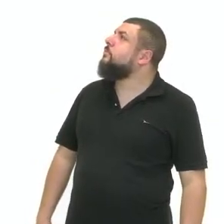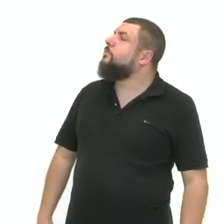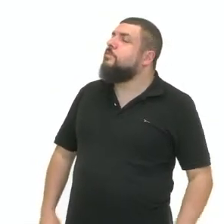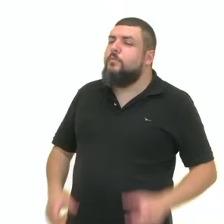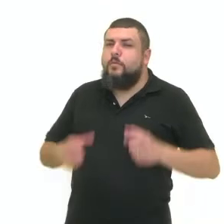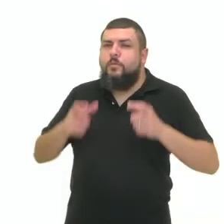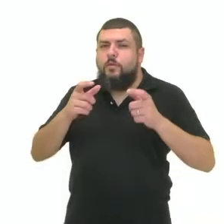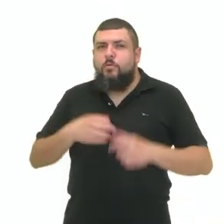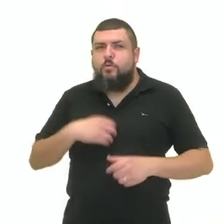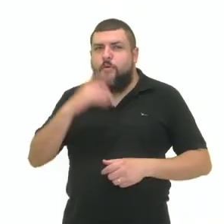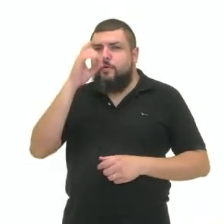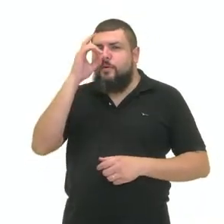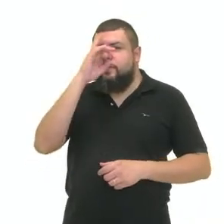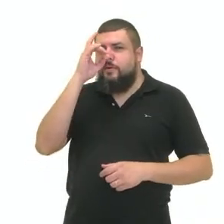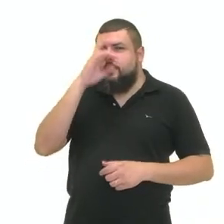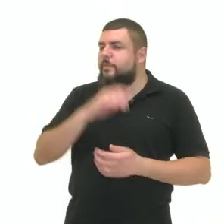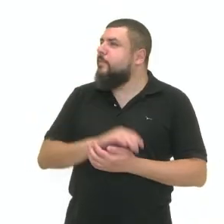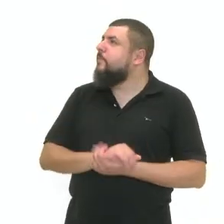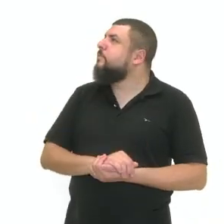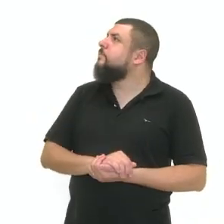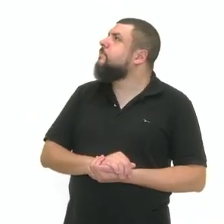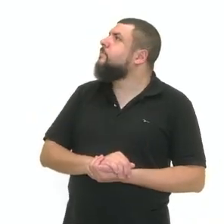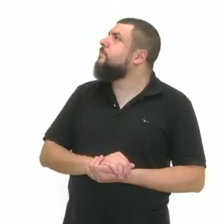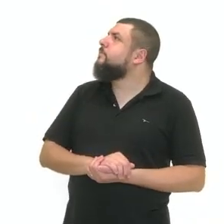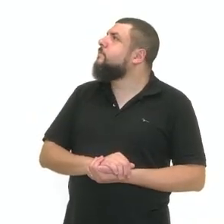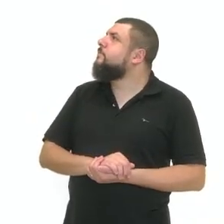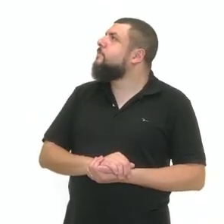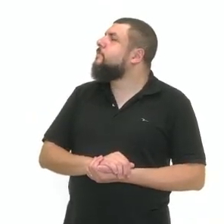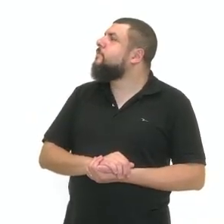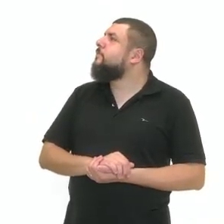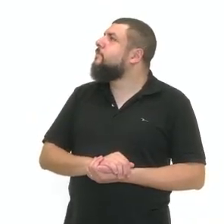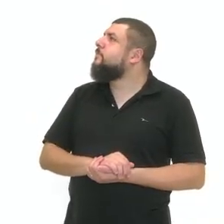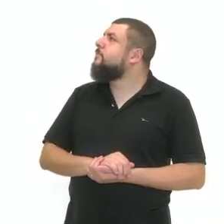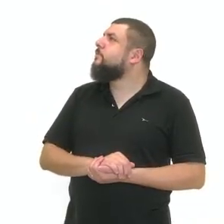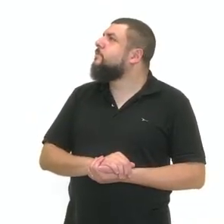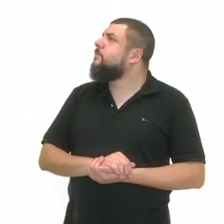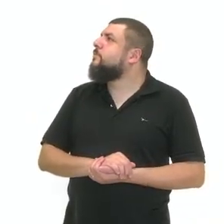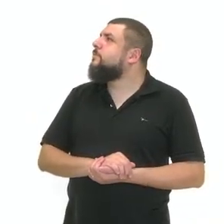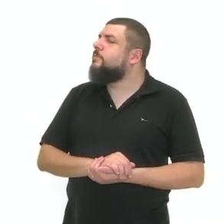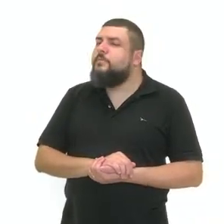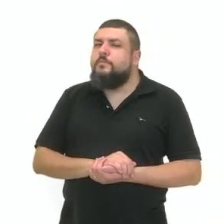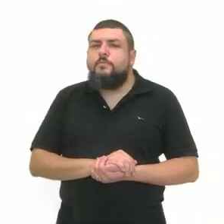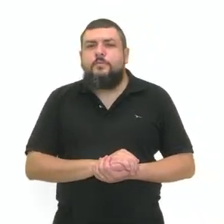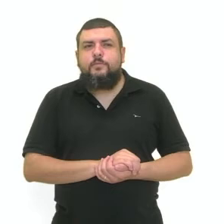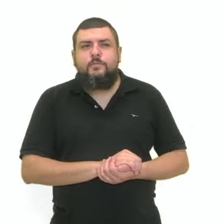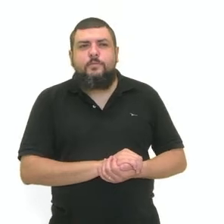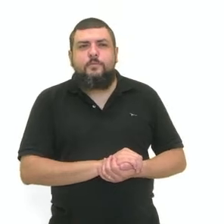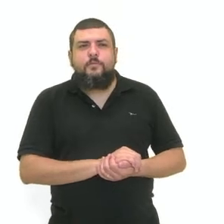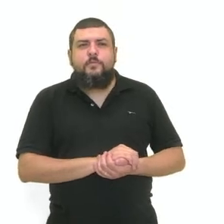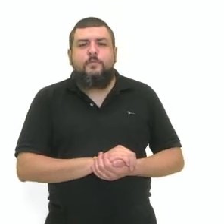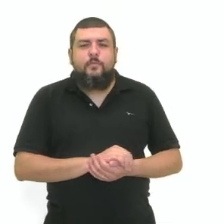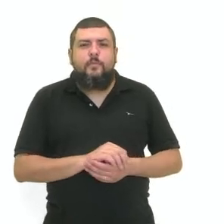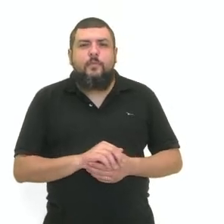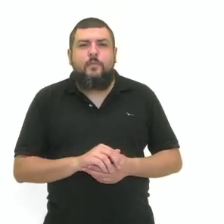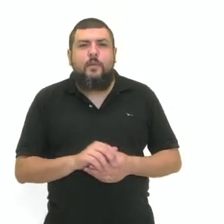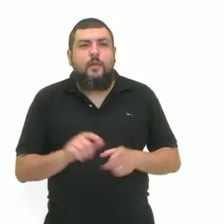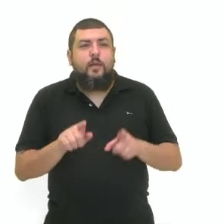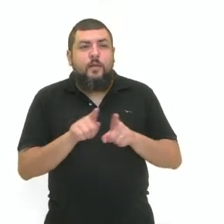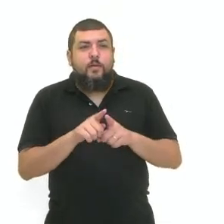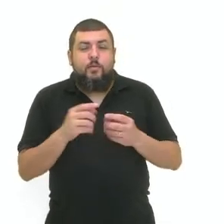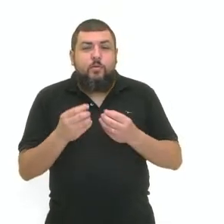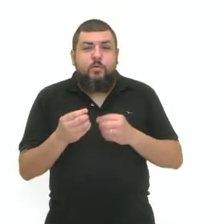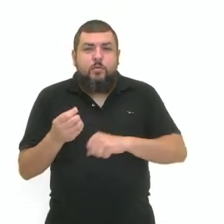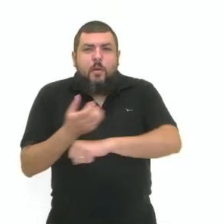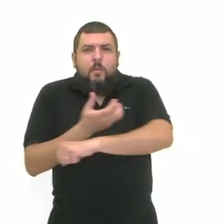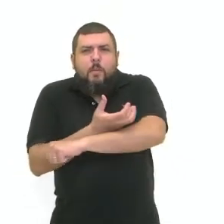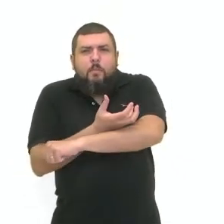no centro-sul da África, como por exemplo o Kalahari, né? O deserto do Kalahari. A vegetação então é de gramíneas presentes